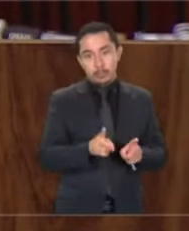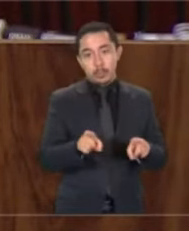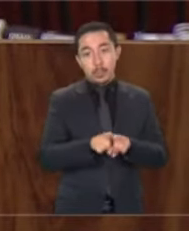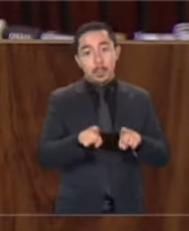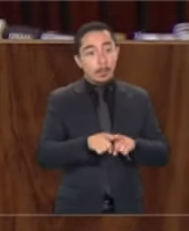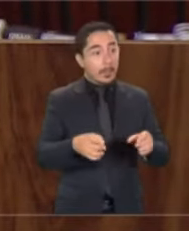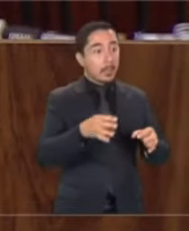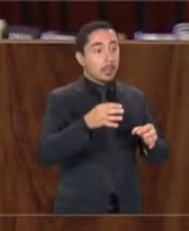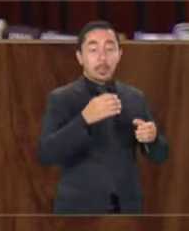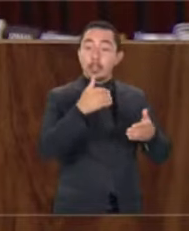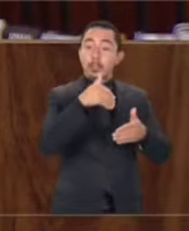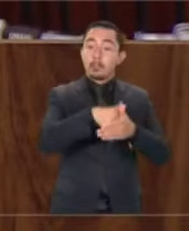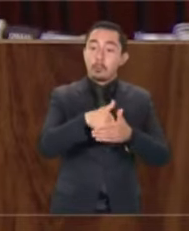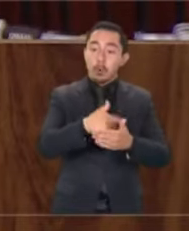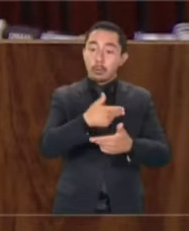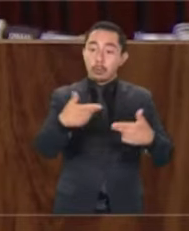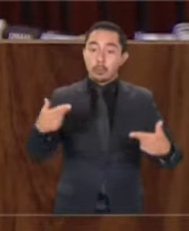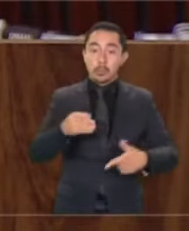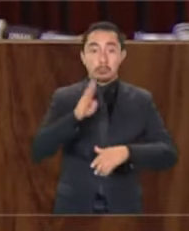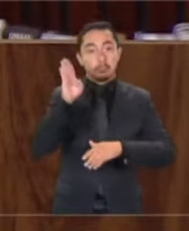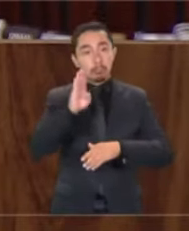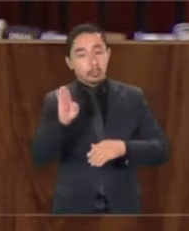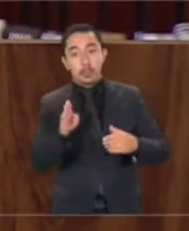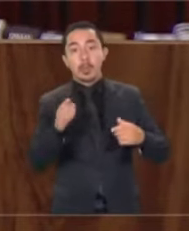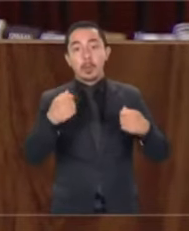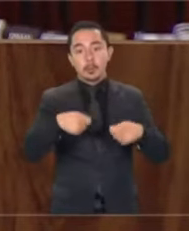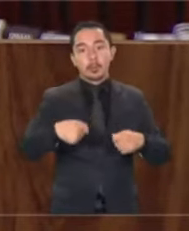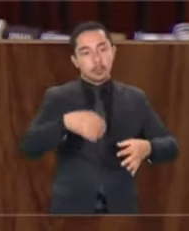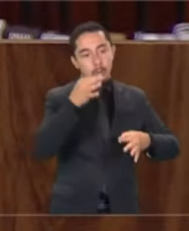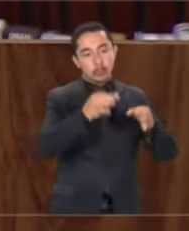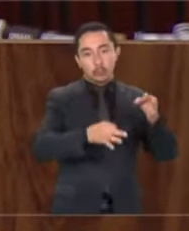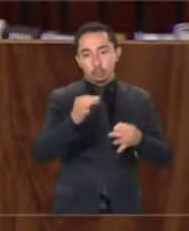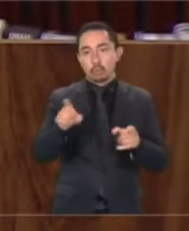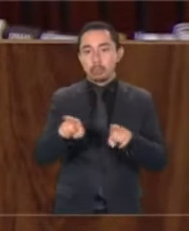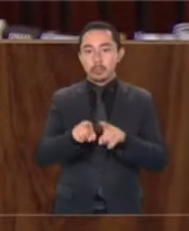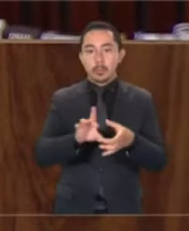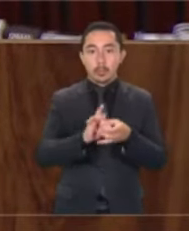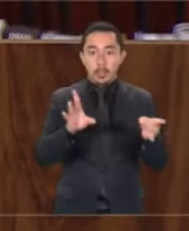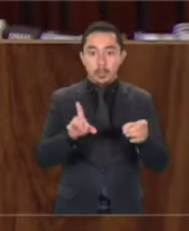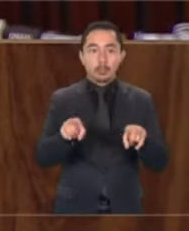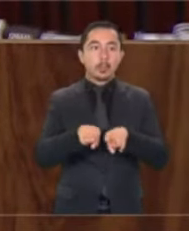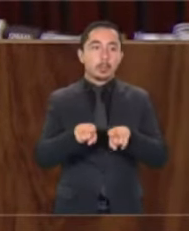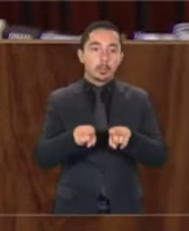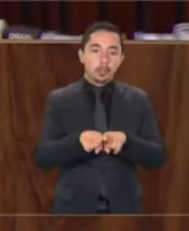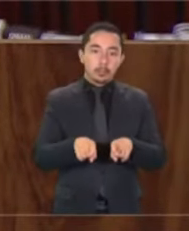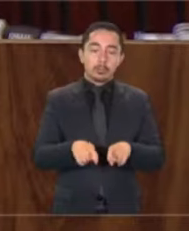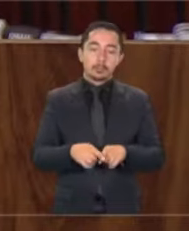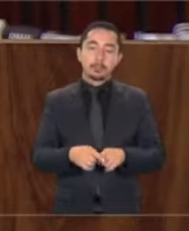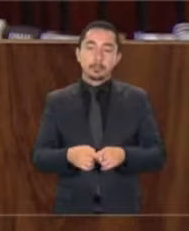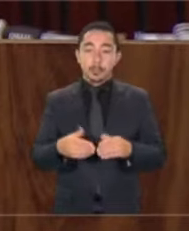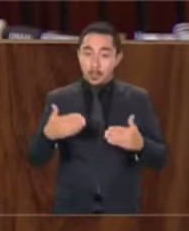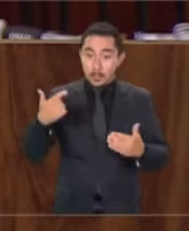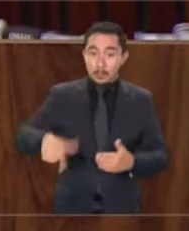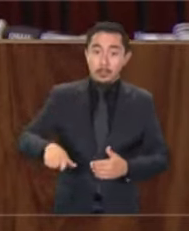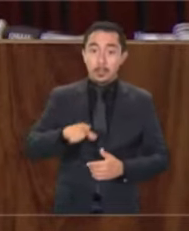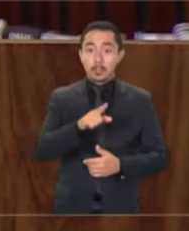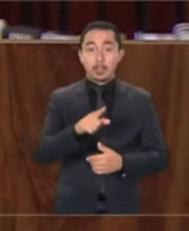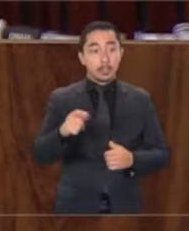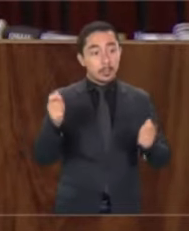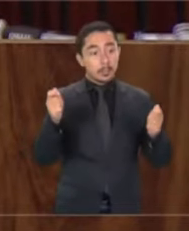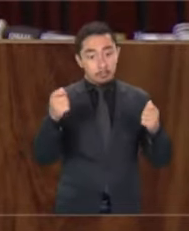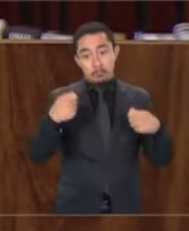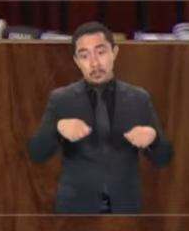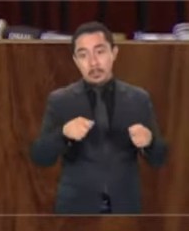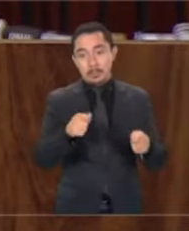isso mesmo, a sua intervenção em questões de propaganda eleitoral e liberdade de expressão deve sempre ser